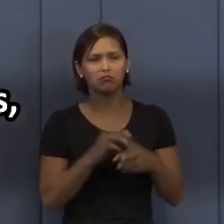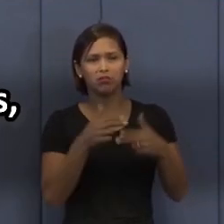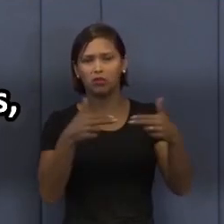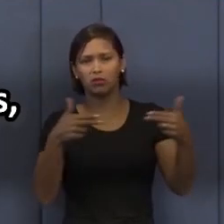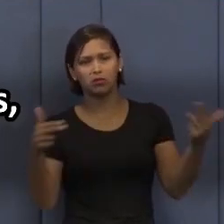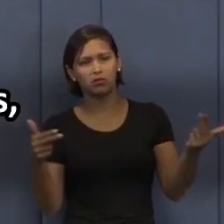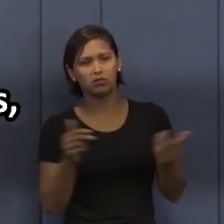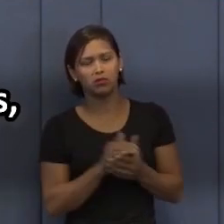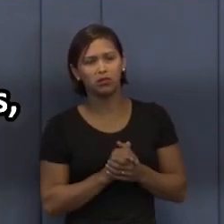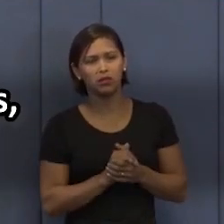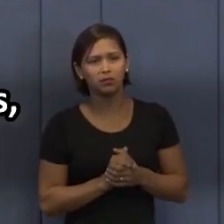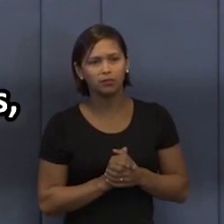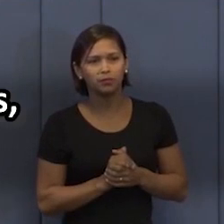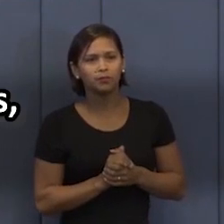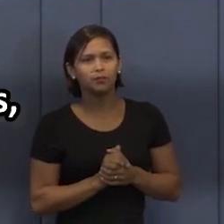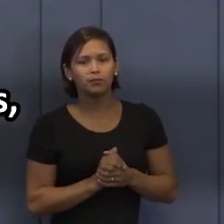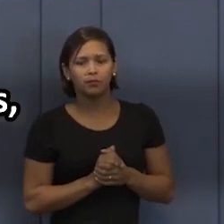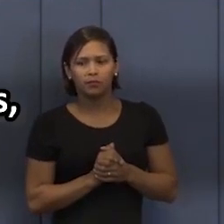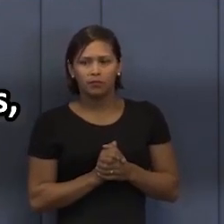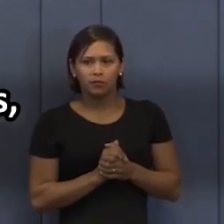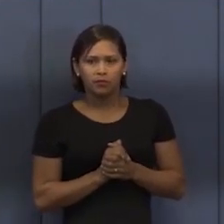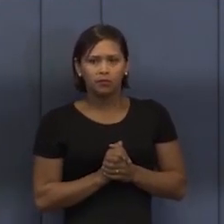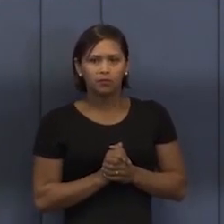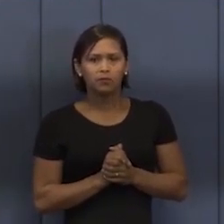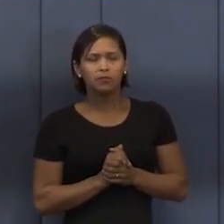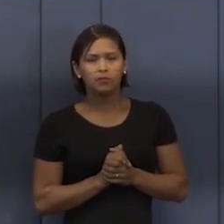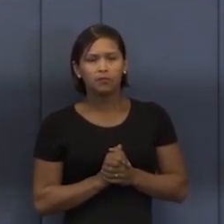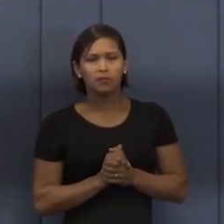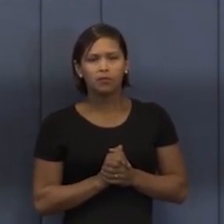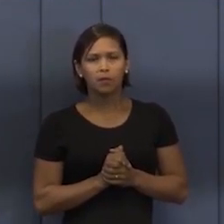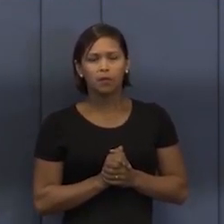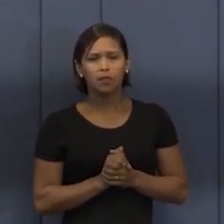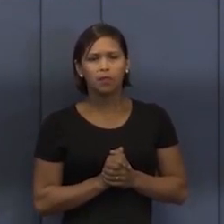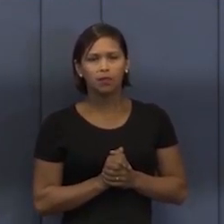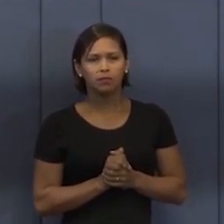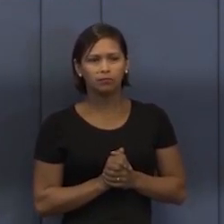valores e etc. Quando